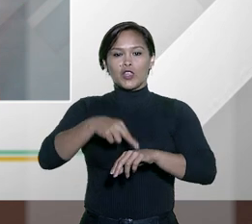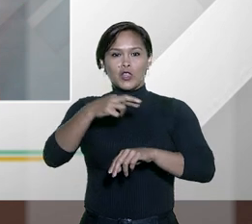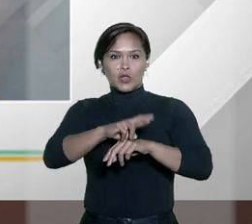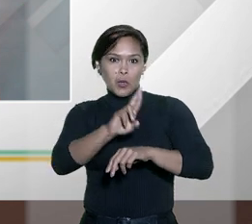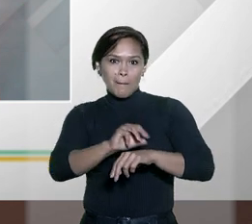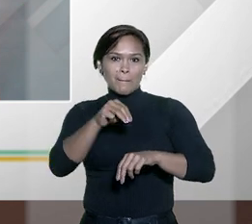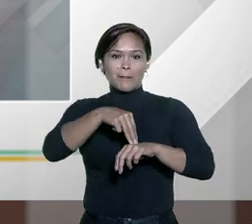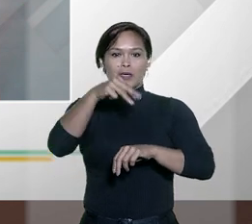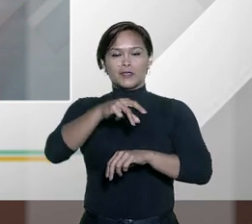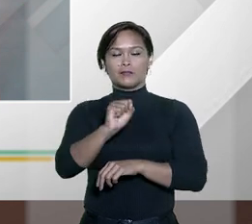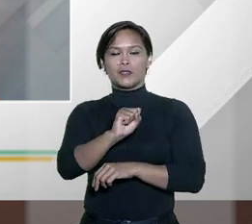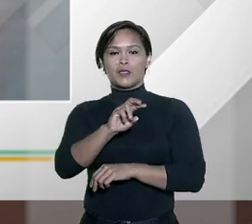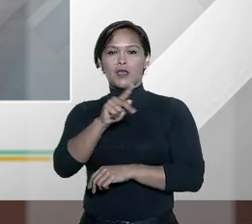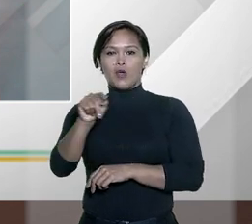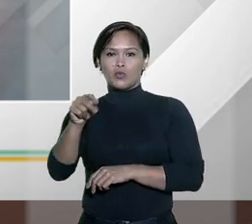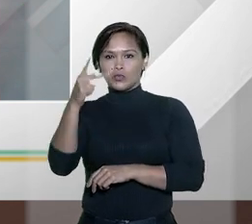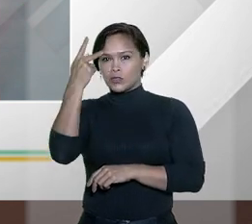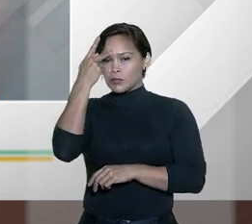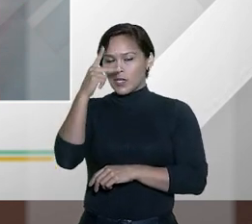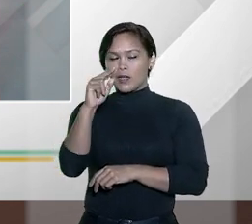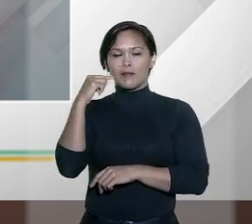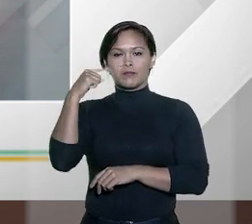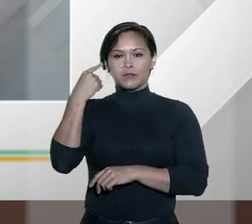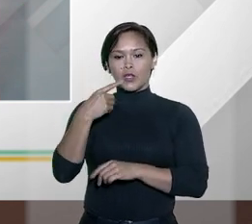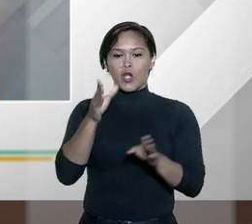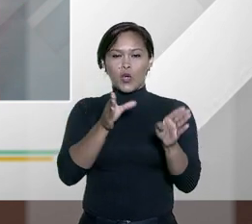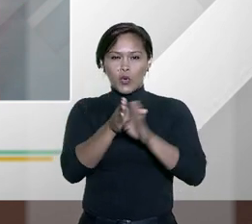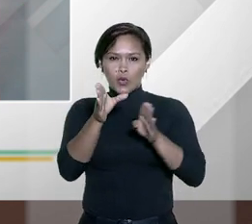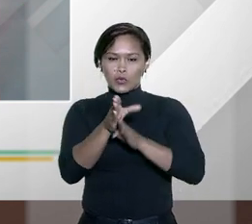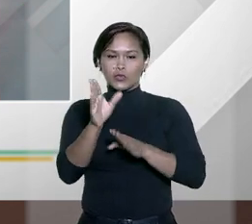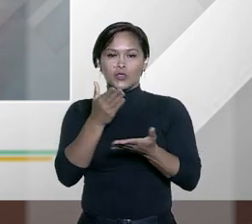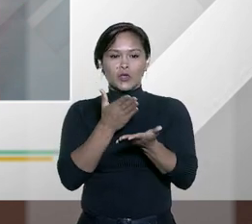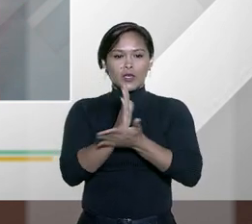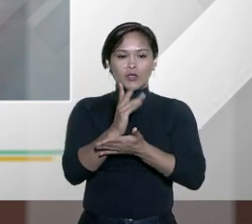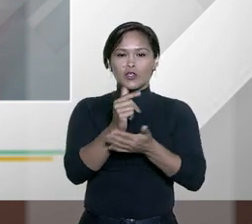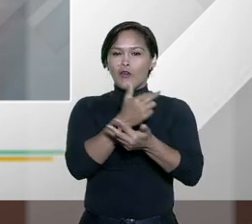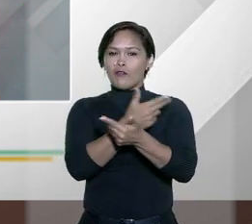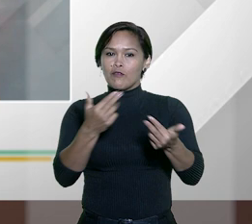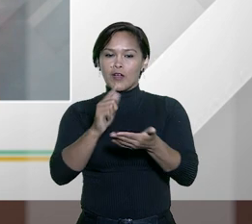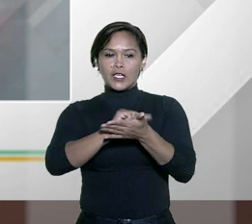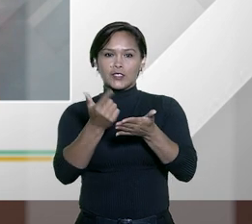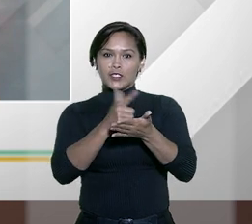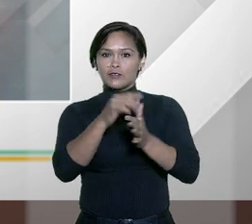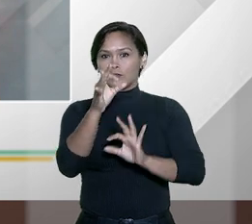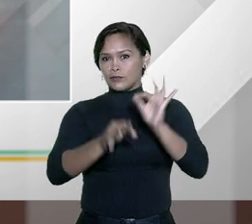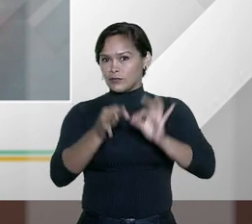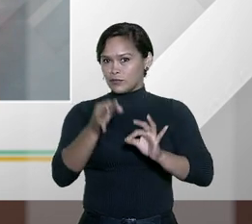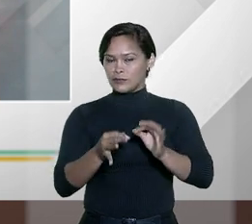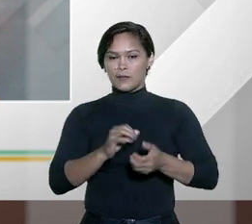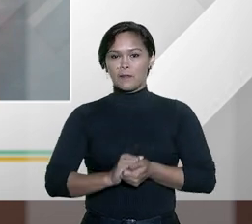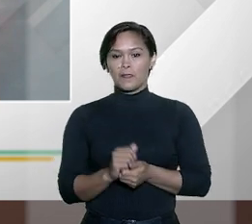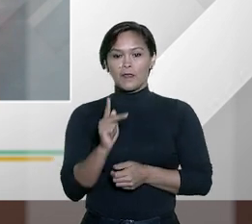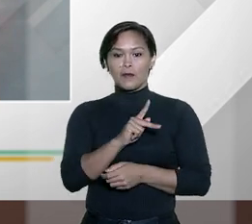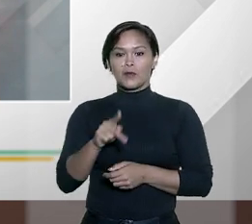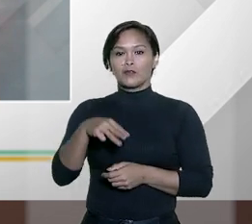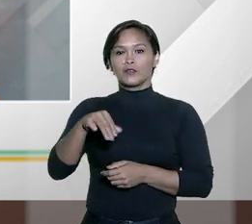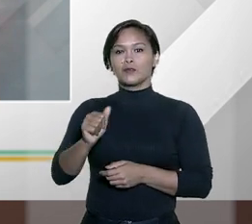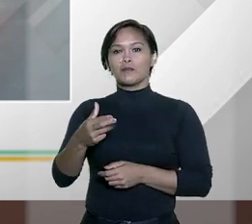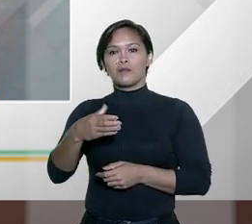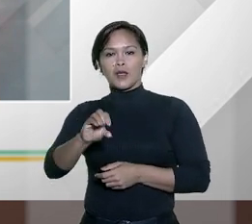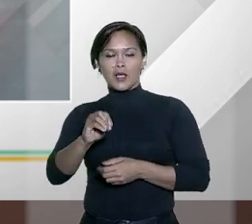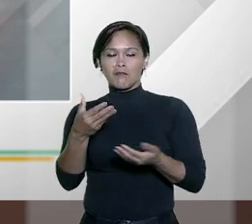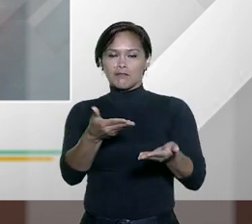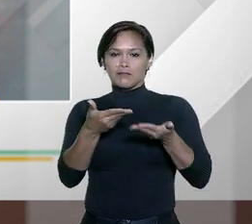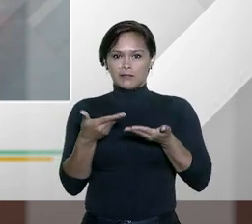em Direito pela USP, advogado, consultor e autor de diversas obras jurídicas. Professor Marco,